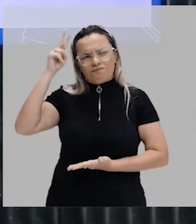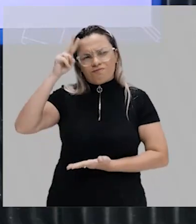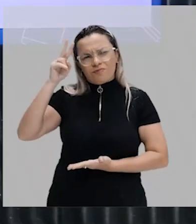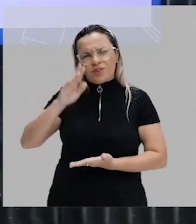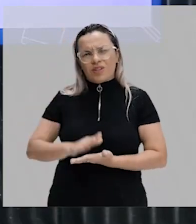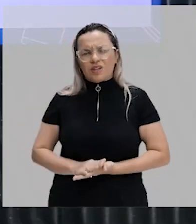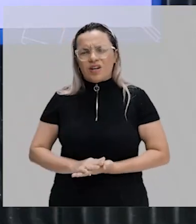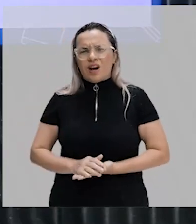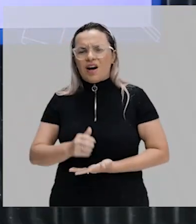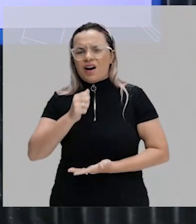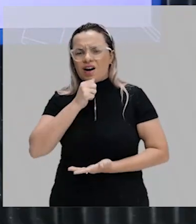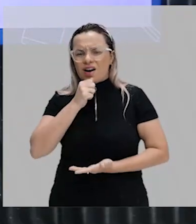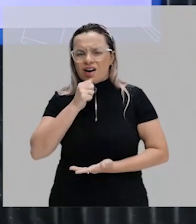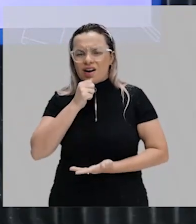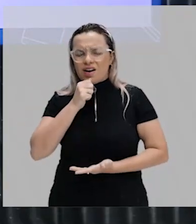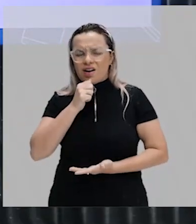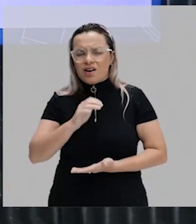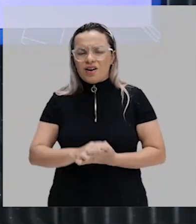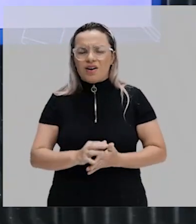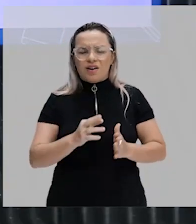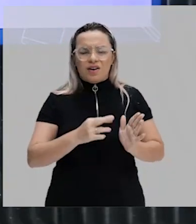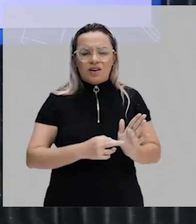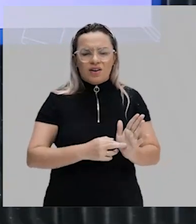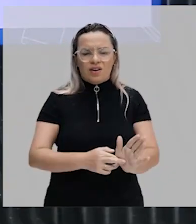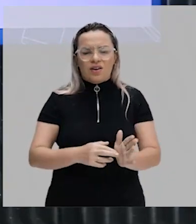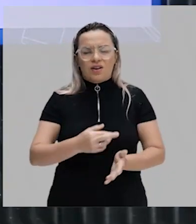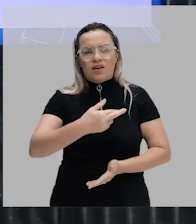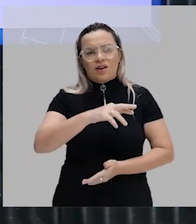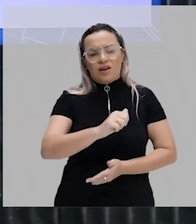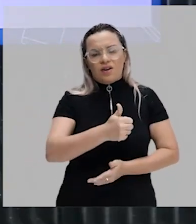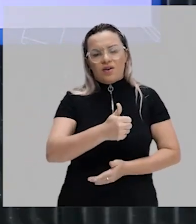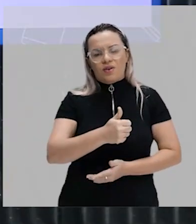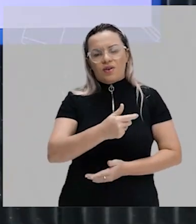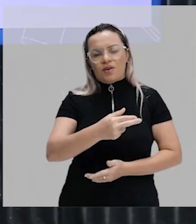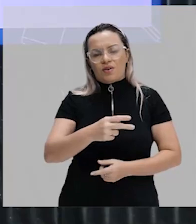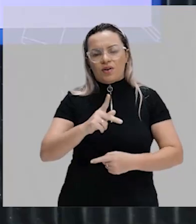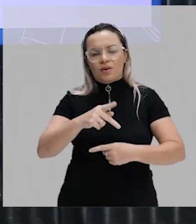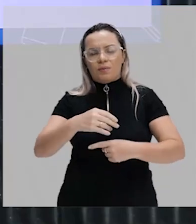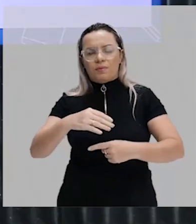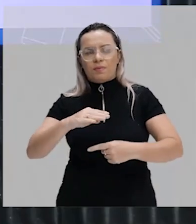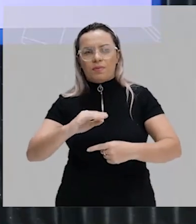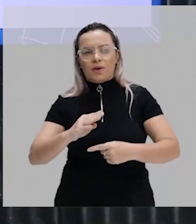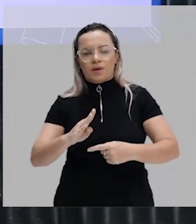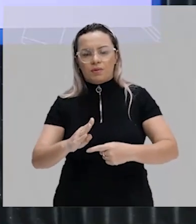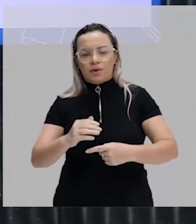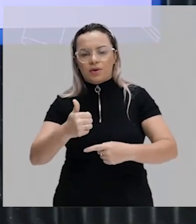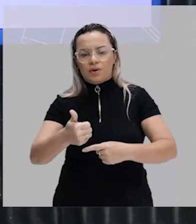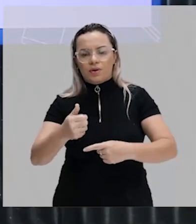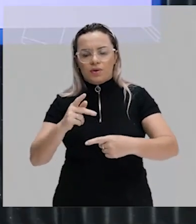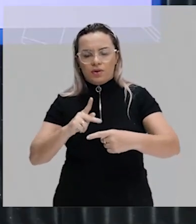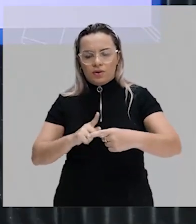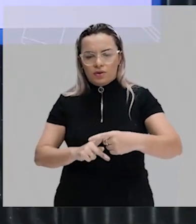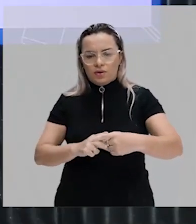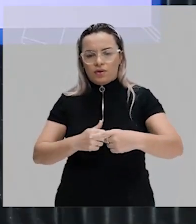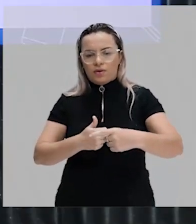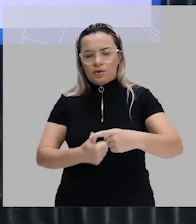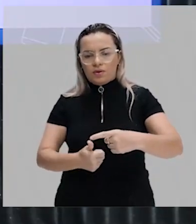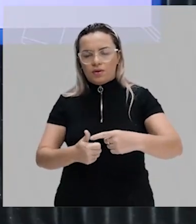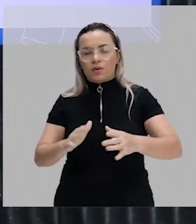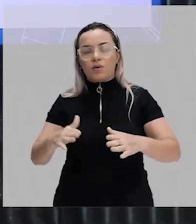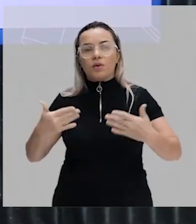ainda há pouco eu te mostrei que R1 é igual a PIB1 dividido por P1. E o que eu vou fazer com